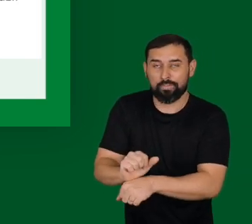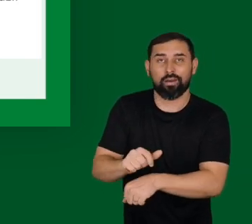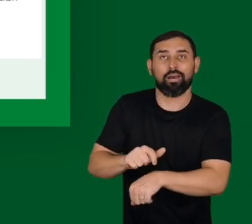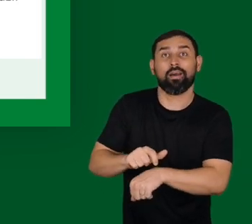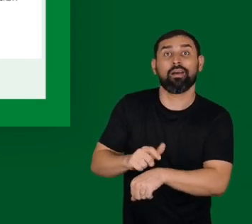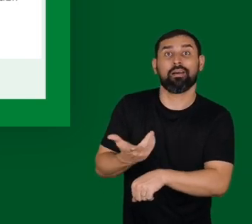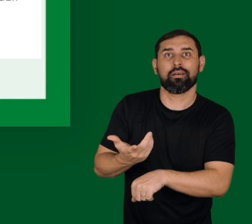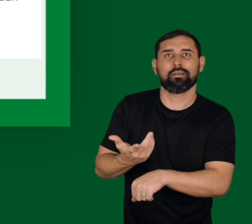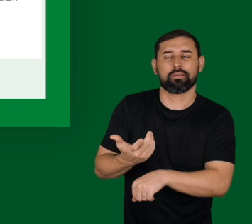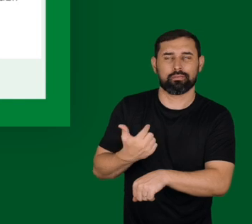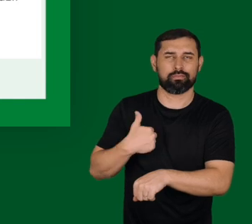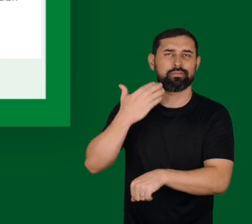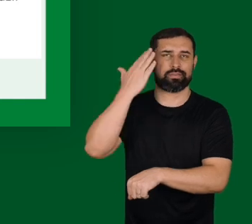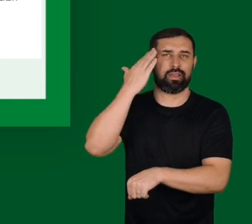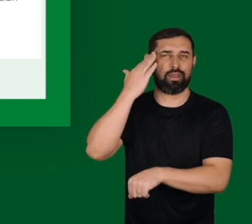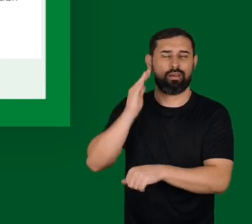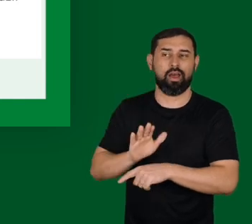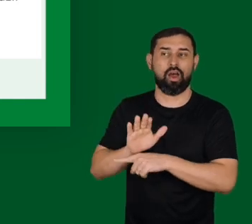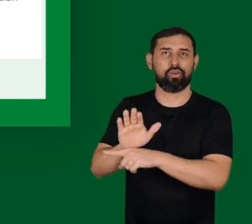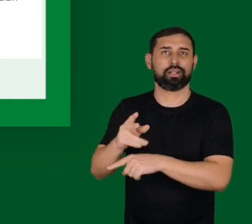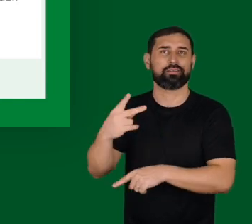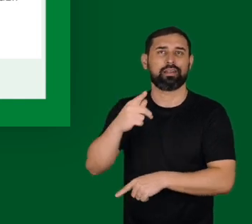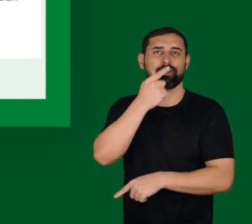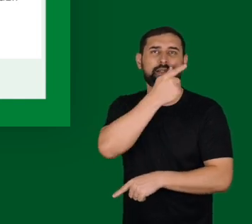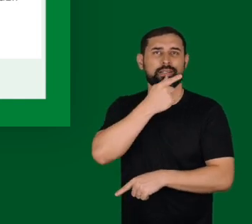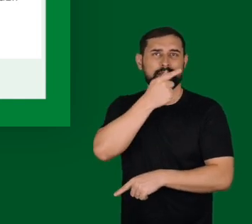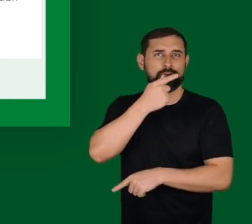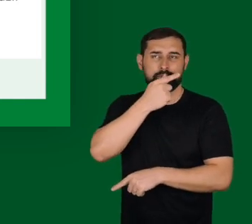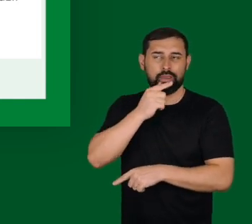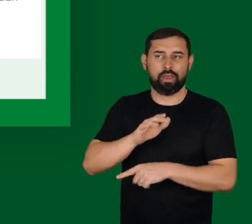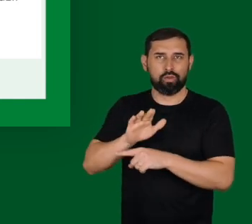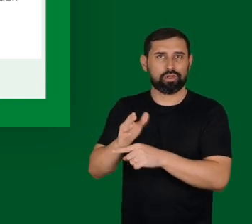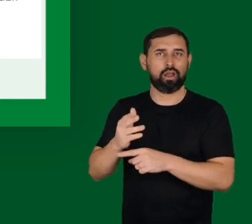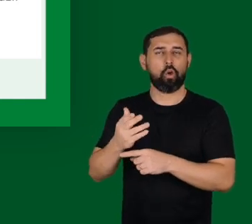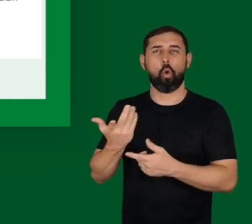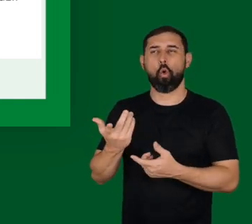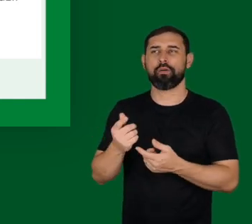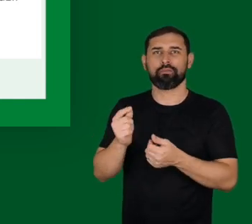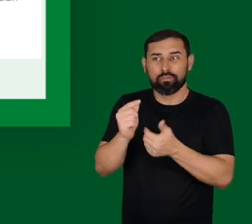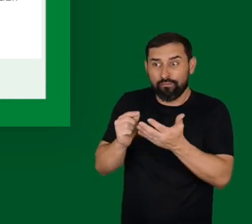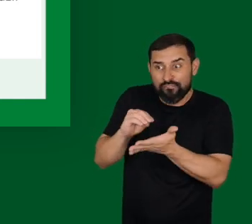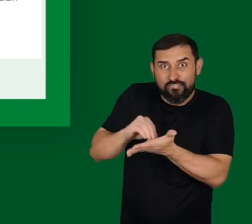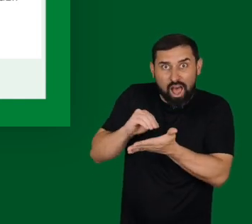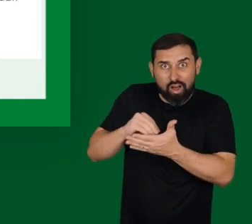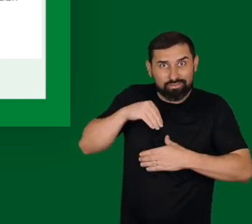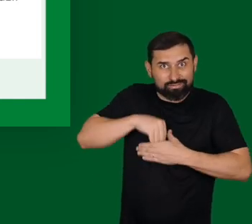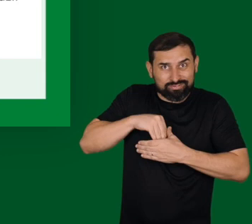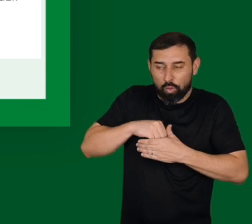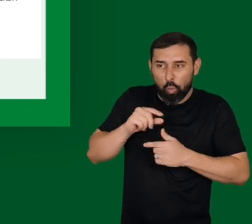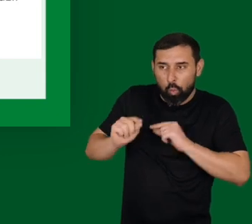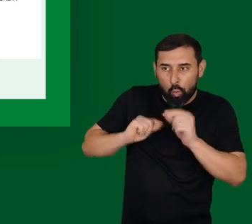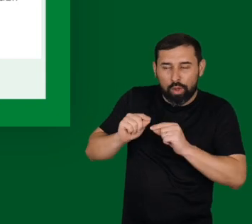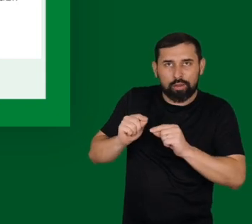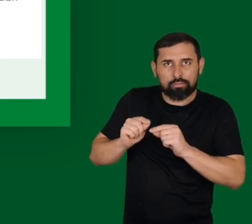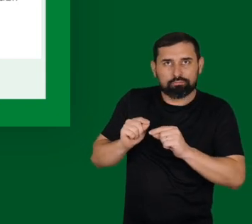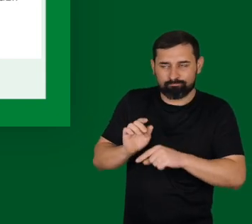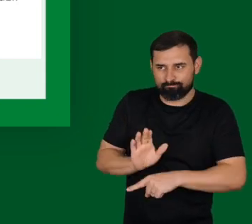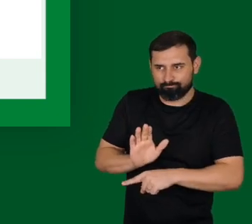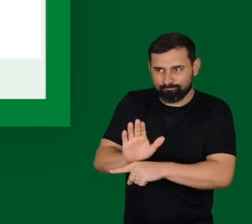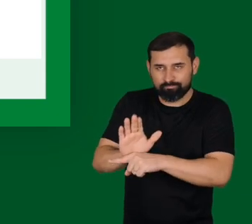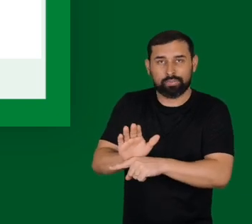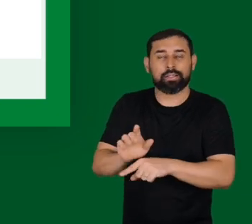com um quadro de insuficiência respiratória e parada respiratória. Por isso que a gente não pode esquecer de via aérea